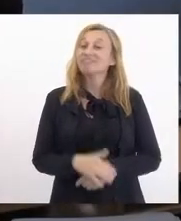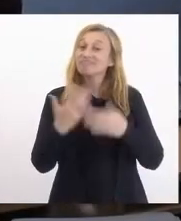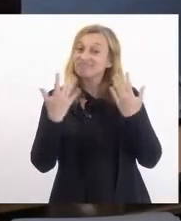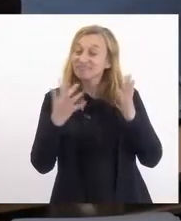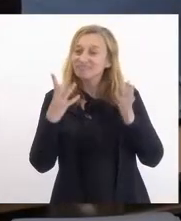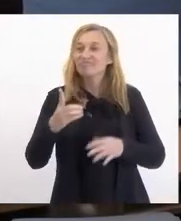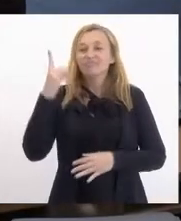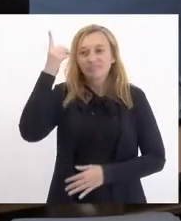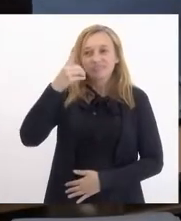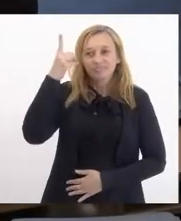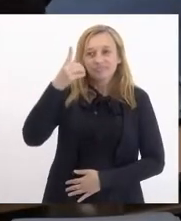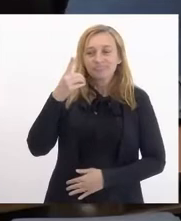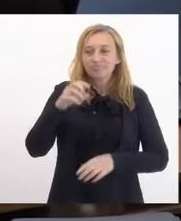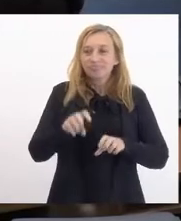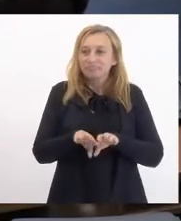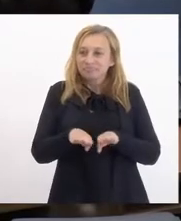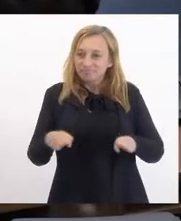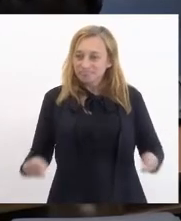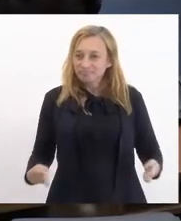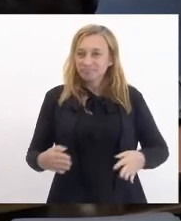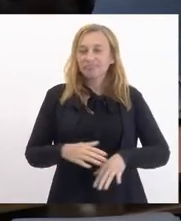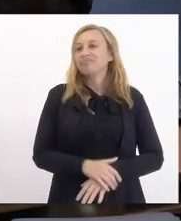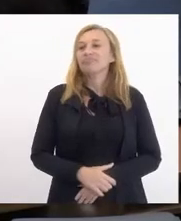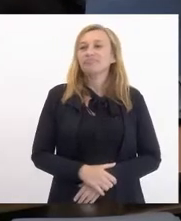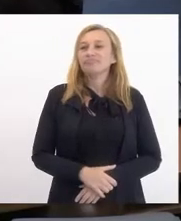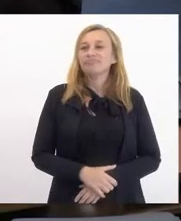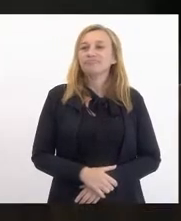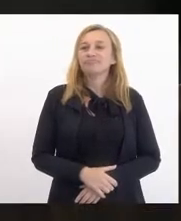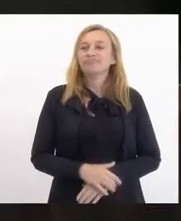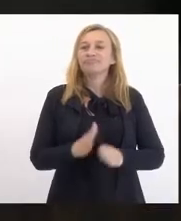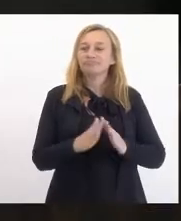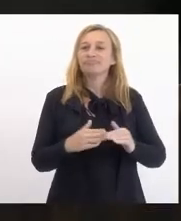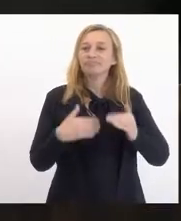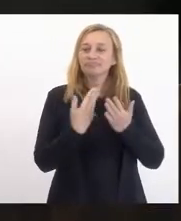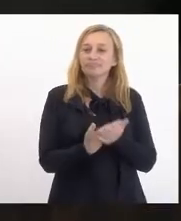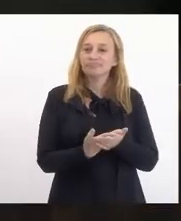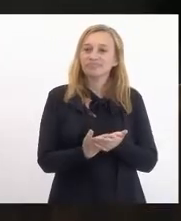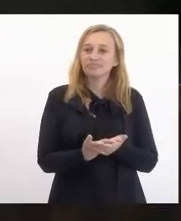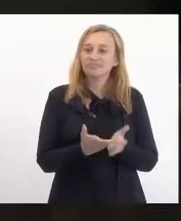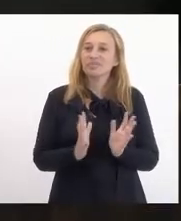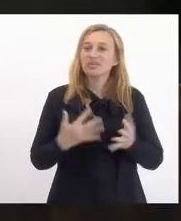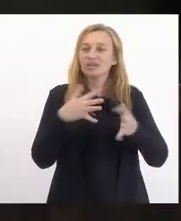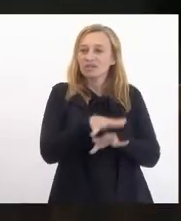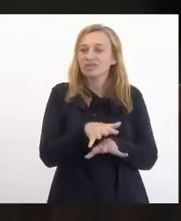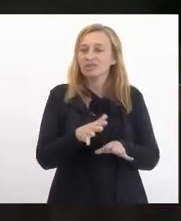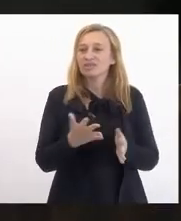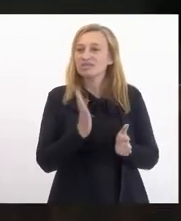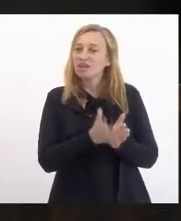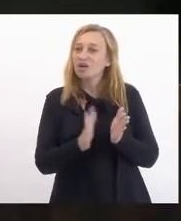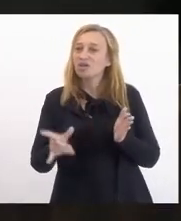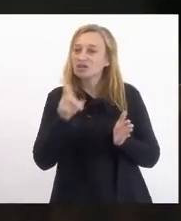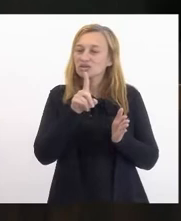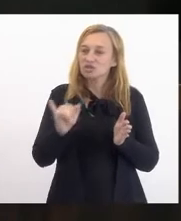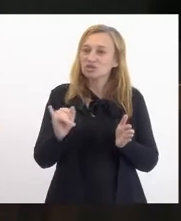Parabéns, deputada. Há sobre a mesa os seguintes requerimentos de inclusão na ordem do dia.